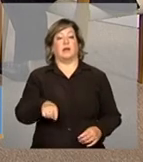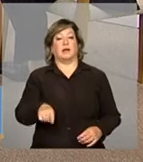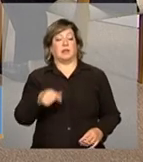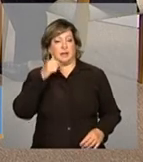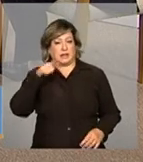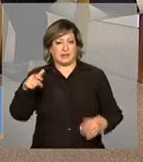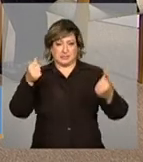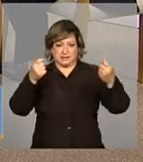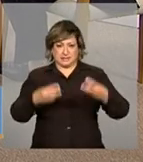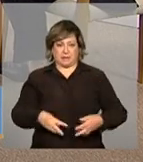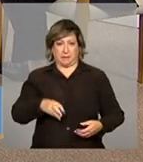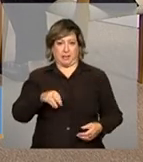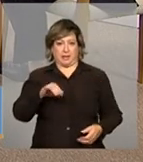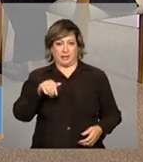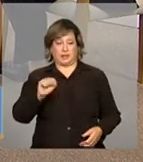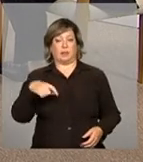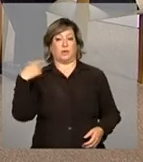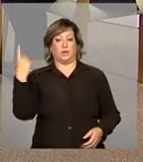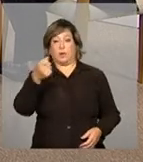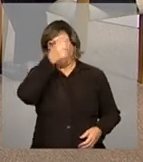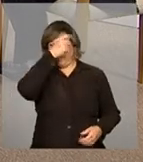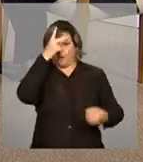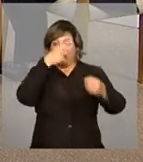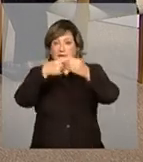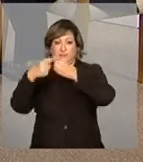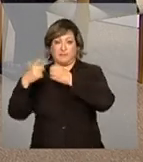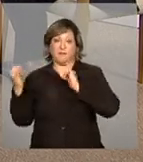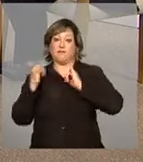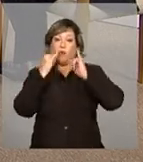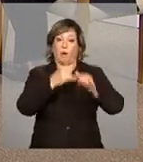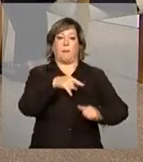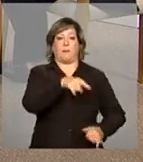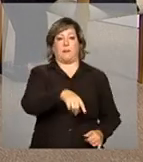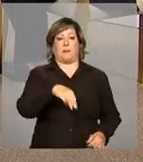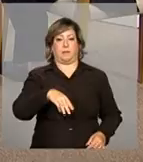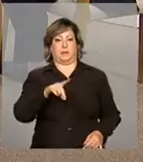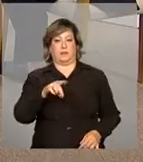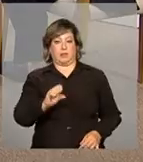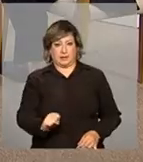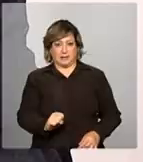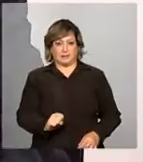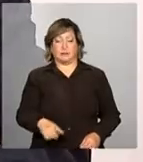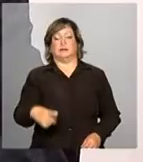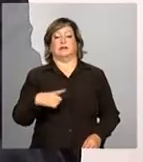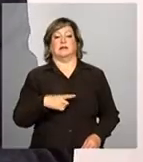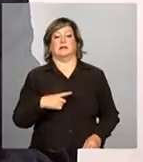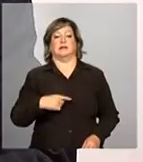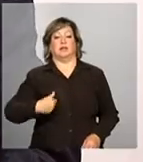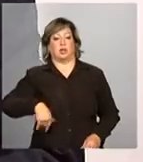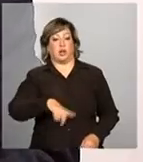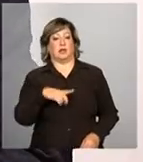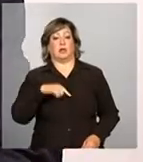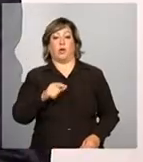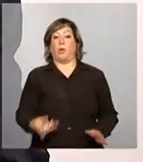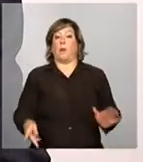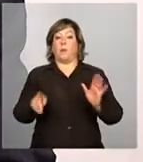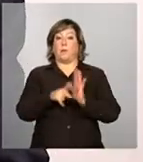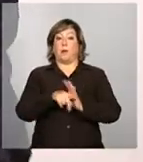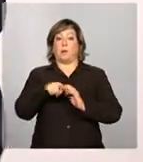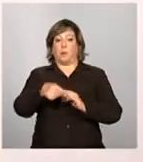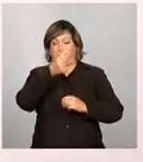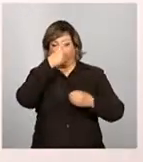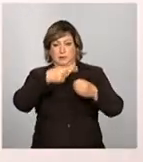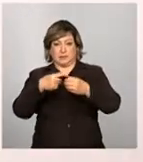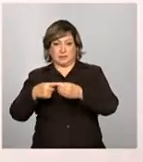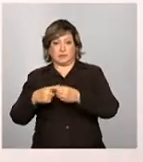base nos dados e os municípios informaram Ministério ela tá indo se dando que está no sense só e nós temos sal mas os próprios municípios se comprometeram